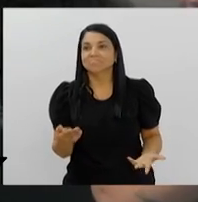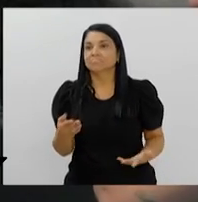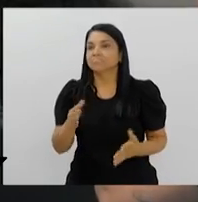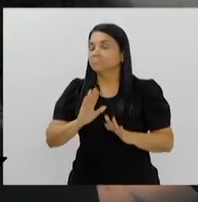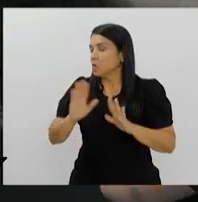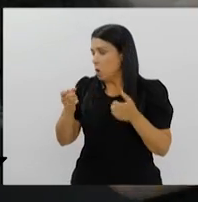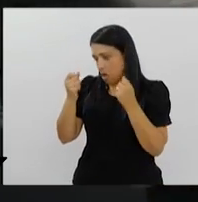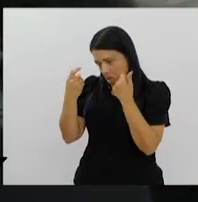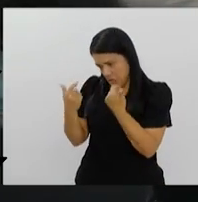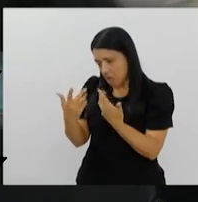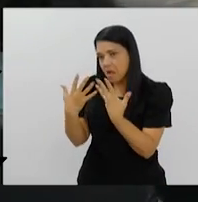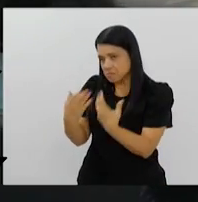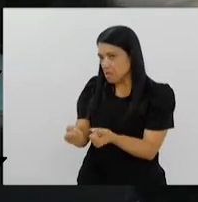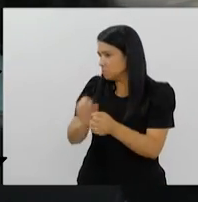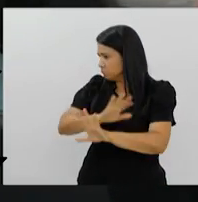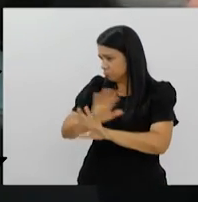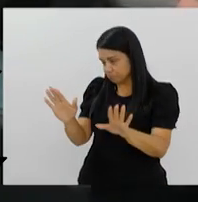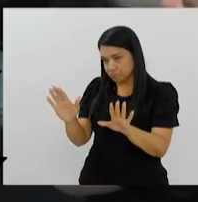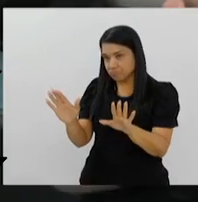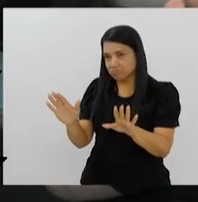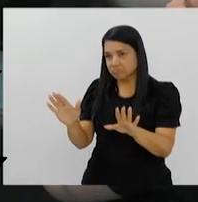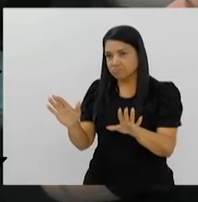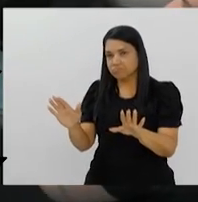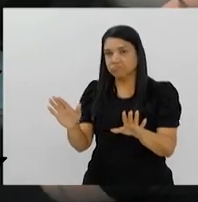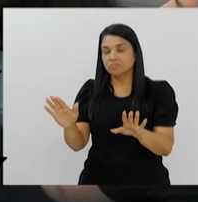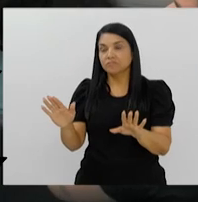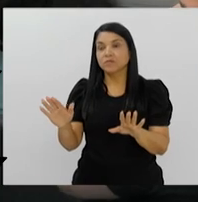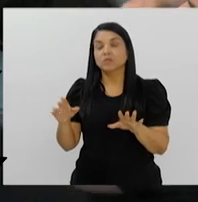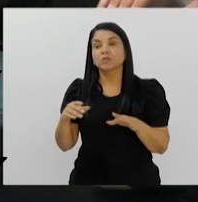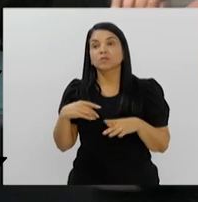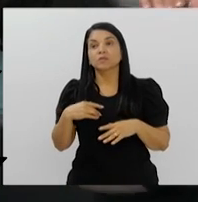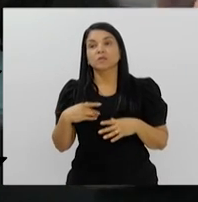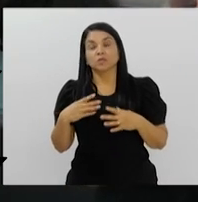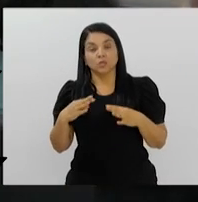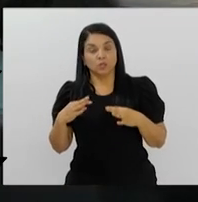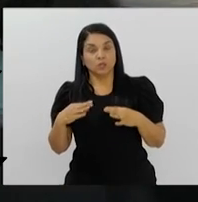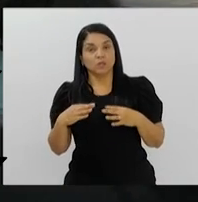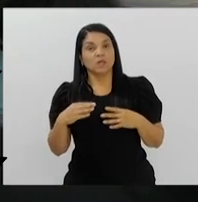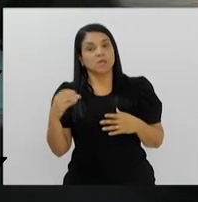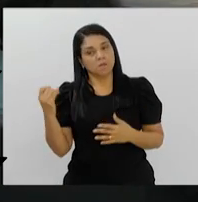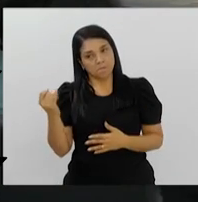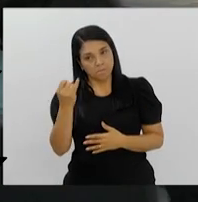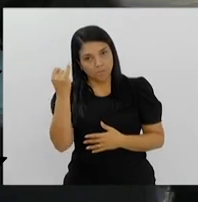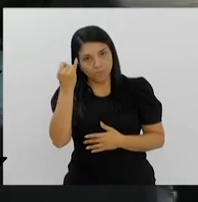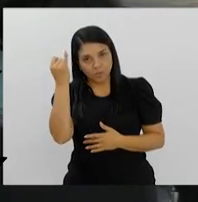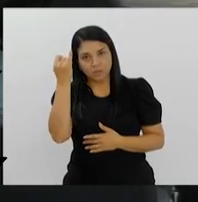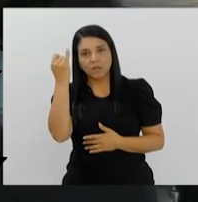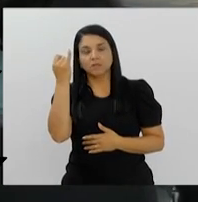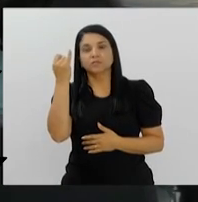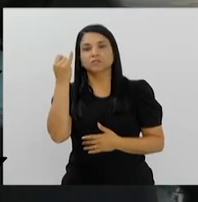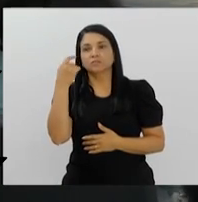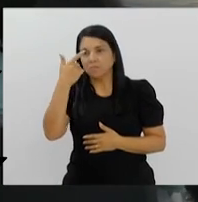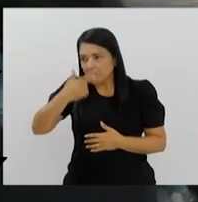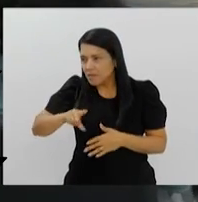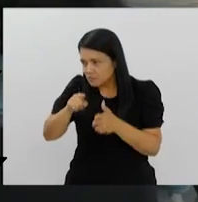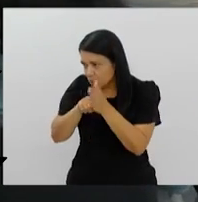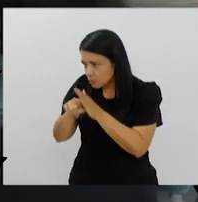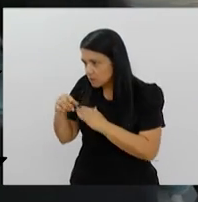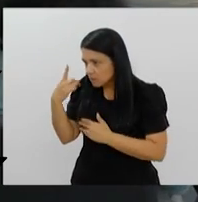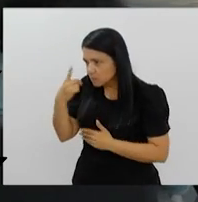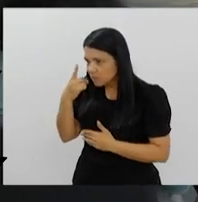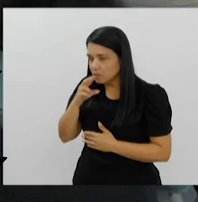CONSEG nado então então isso tudo importante Deputado mais alguma pergunta porque eu acho que é